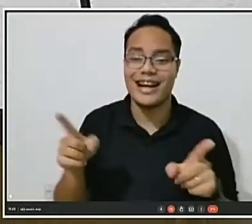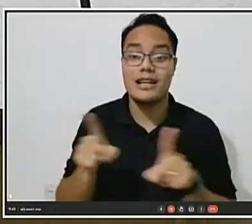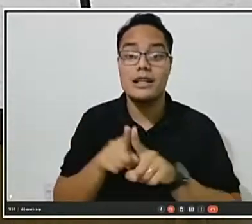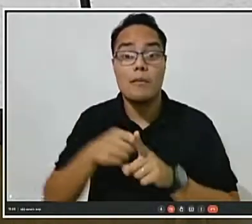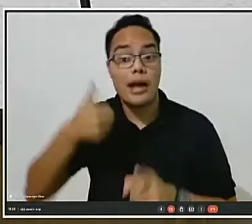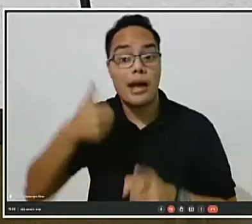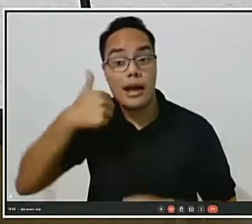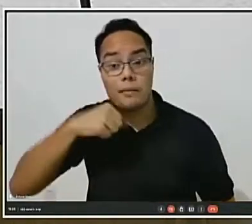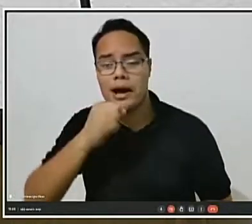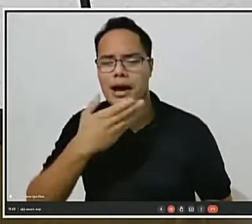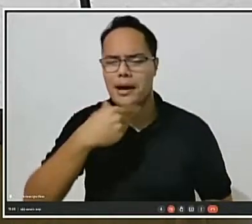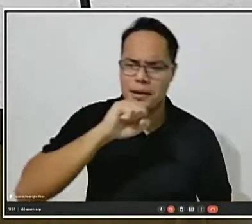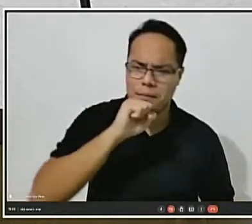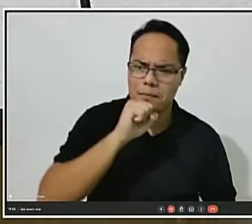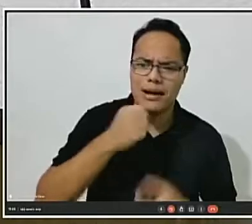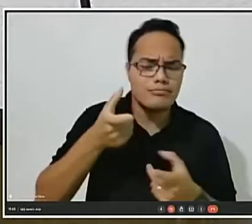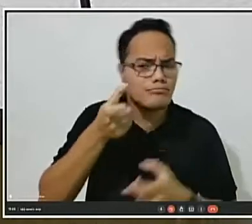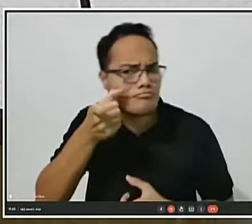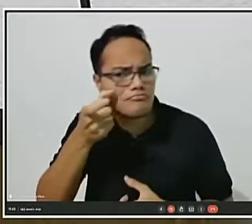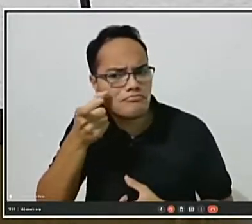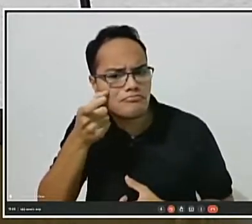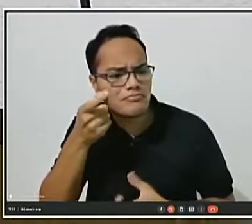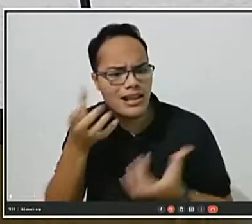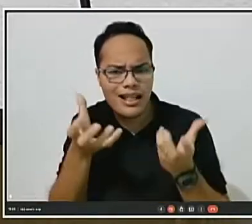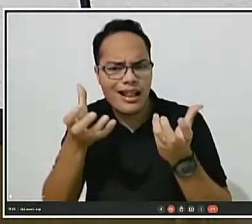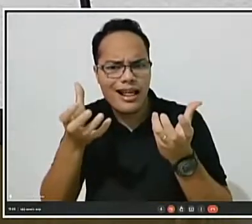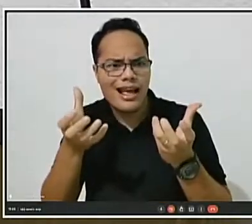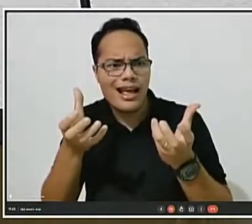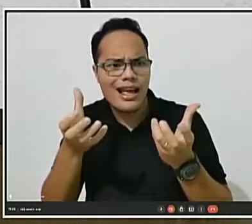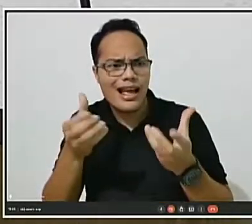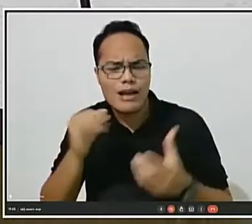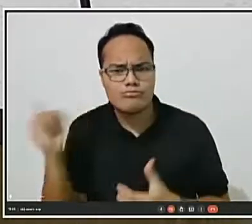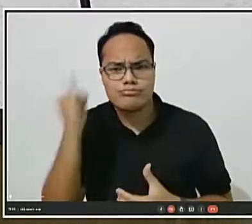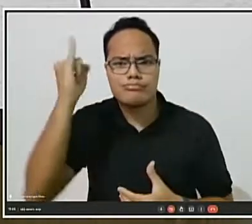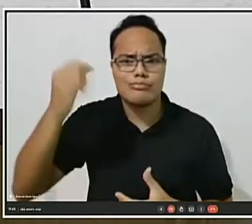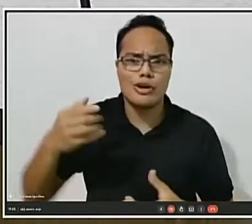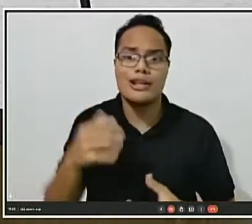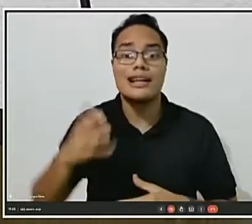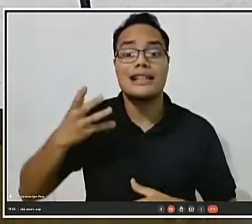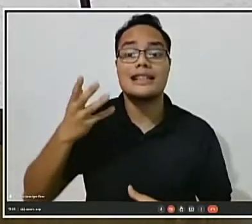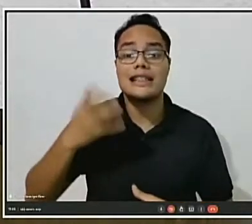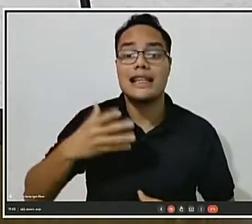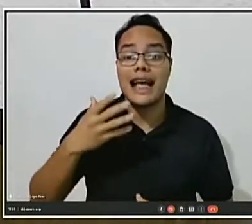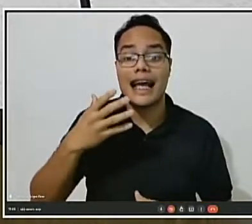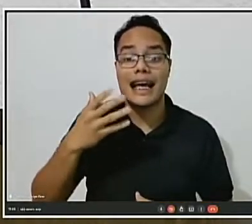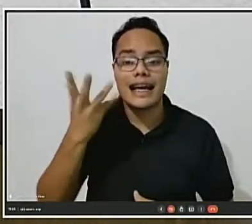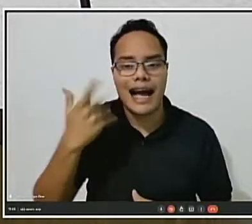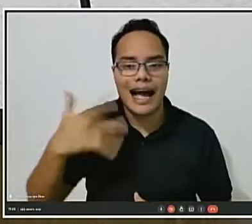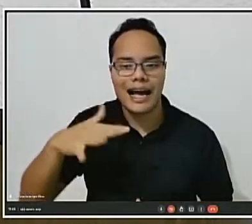público interessado sobre a importância da estimulação de crianças com síndrome de Down.